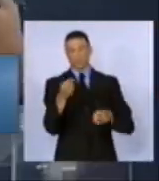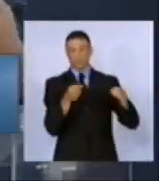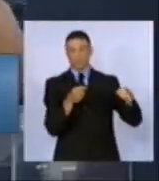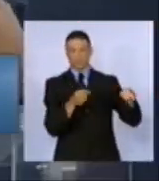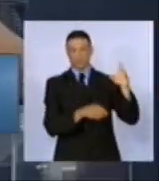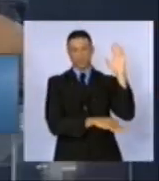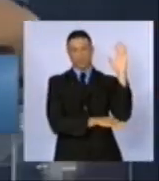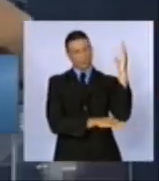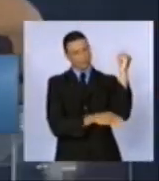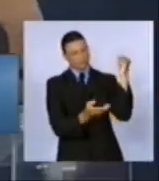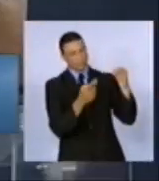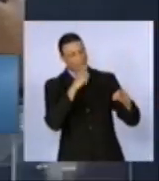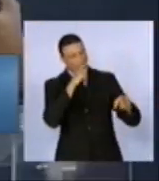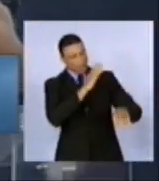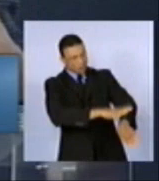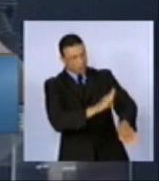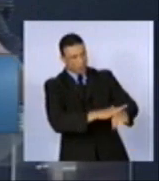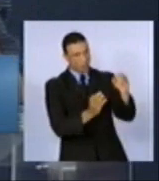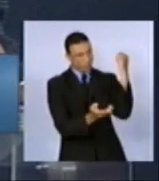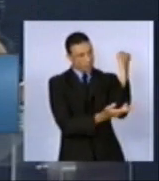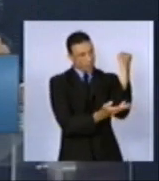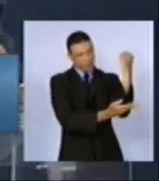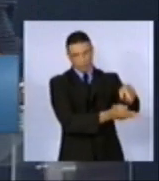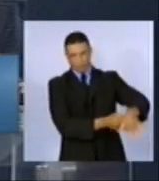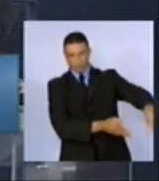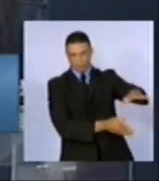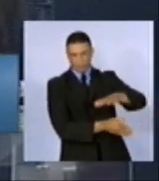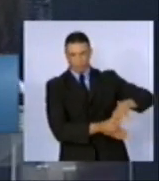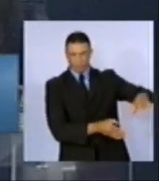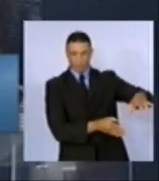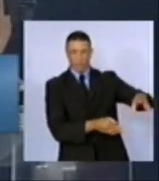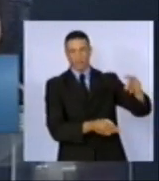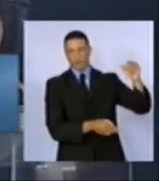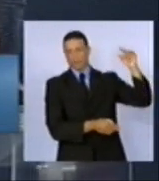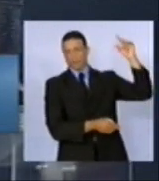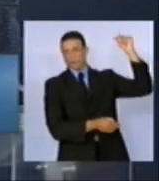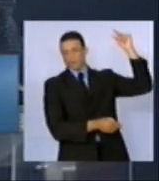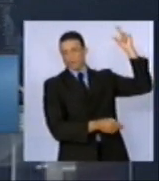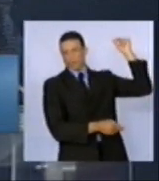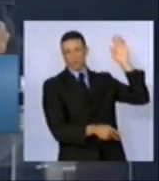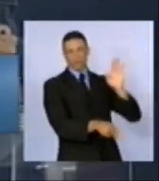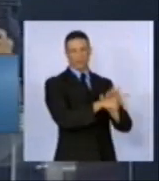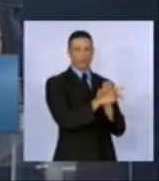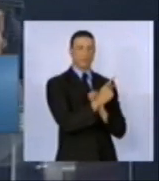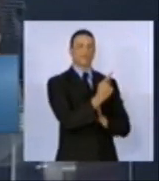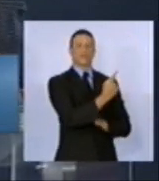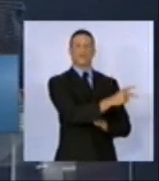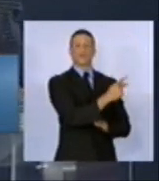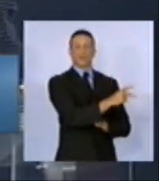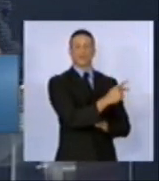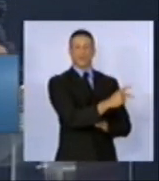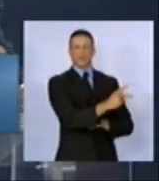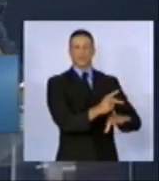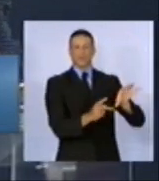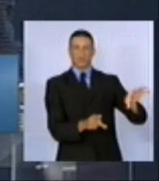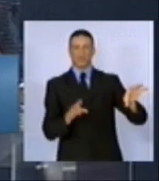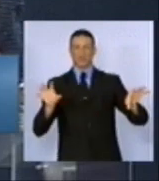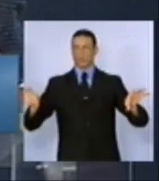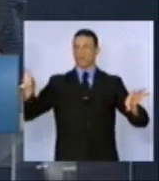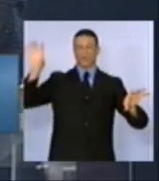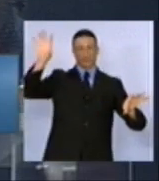há uma necessidade de adaptar as culturas a a a aptidão regional